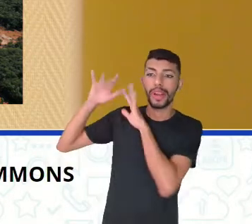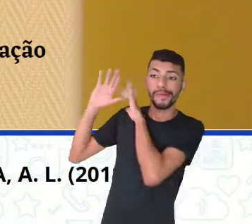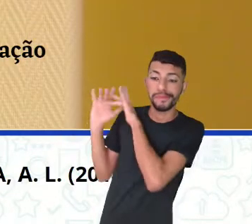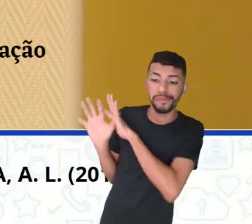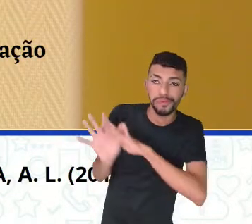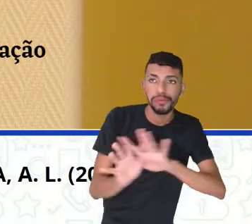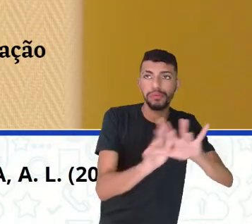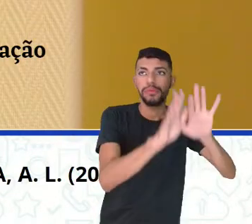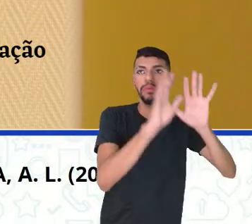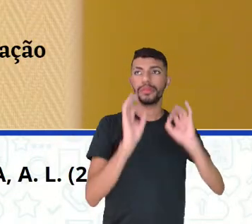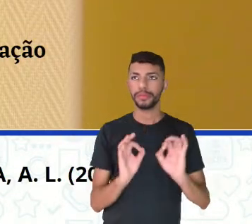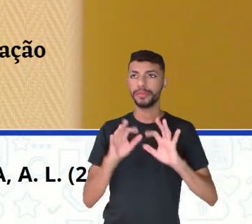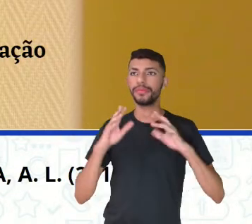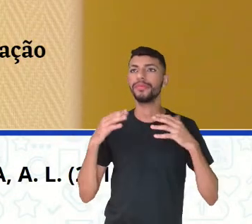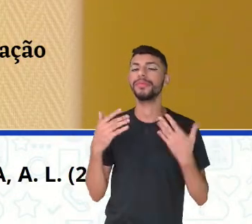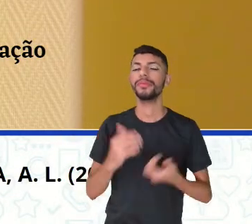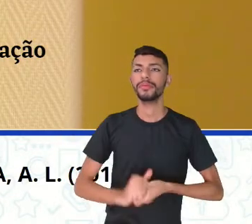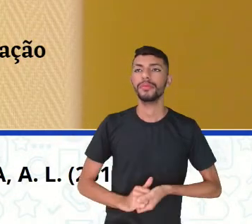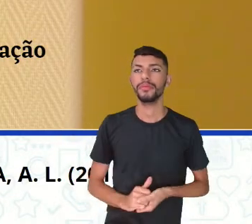com